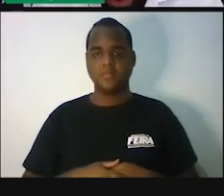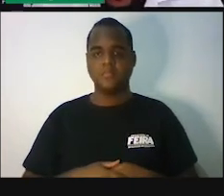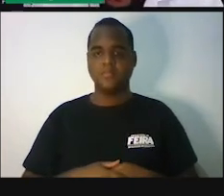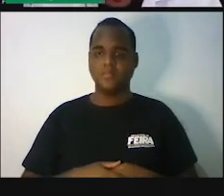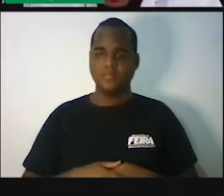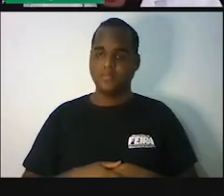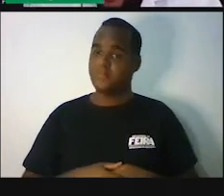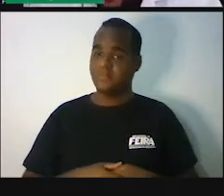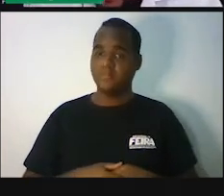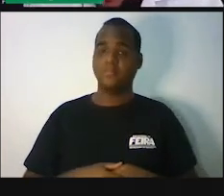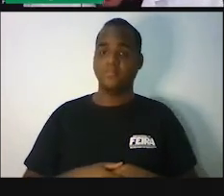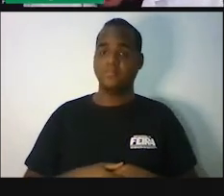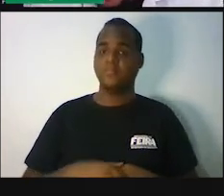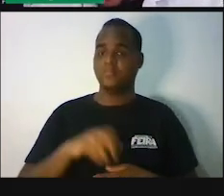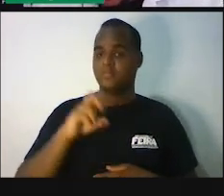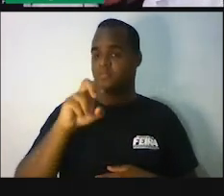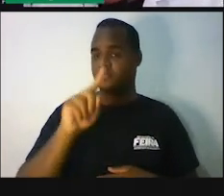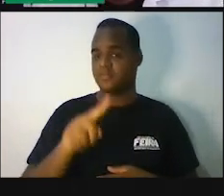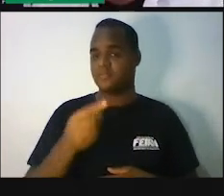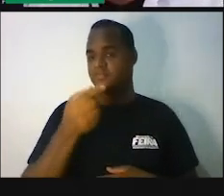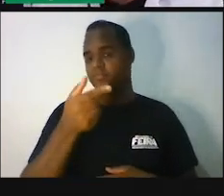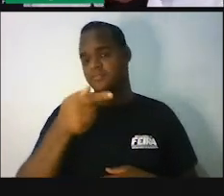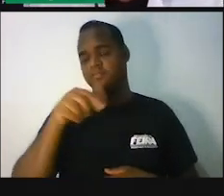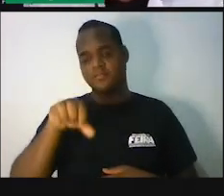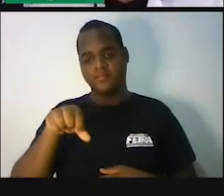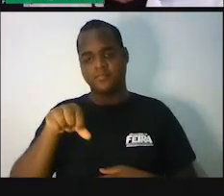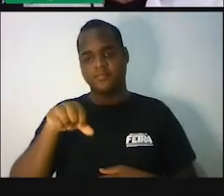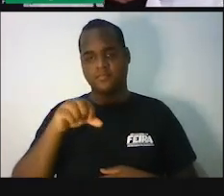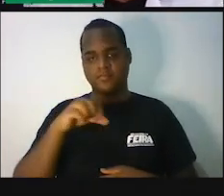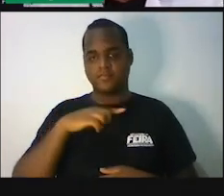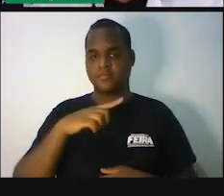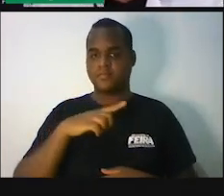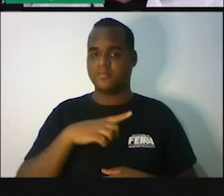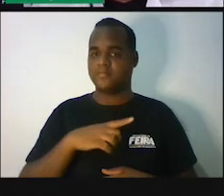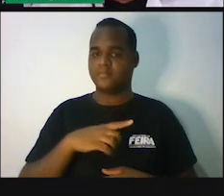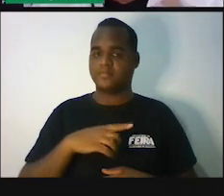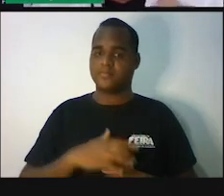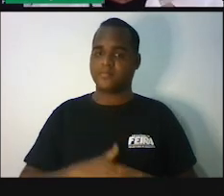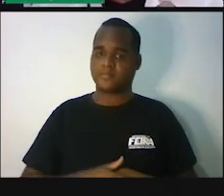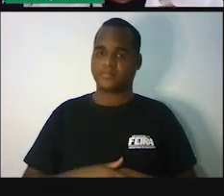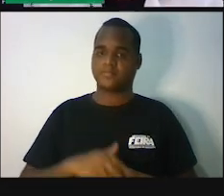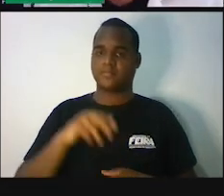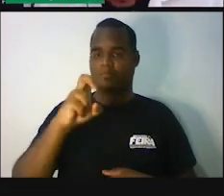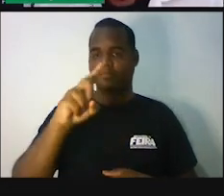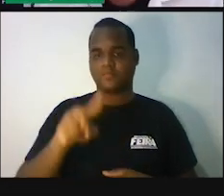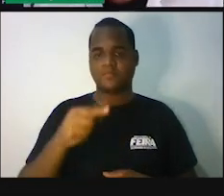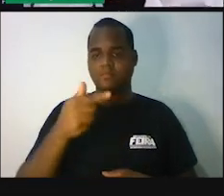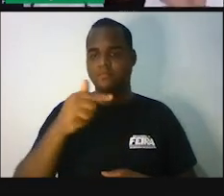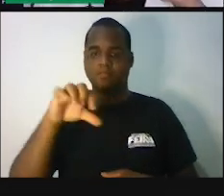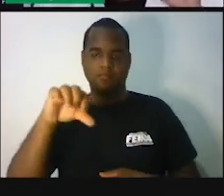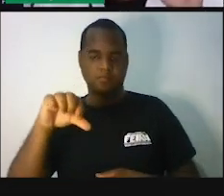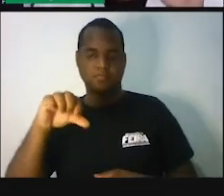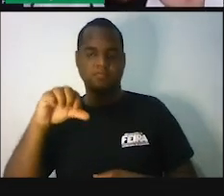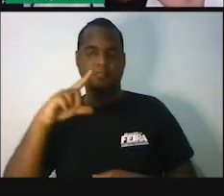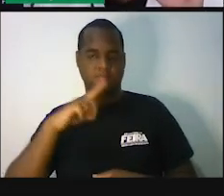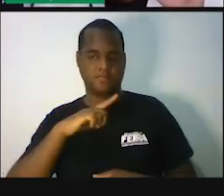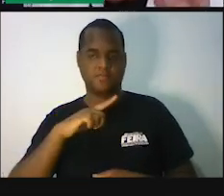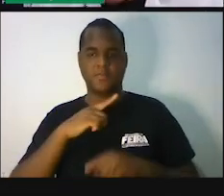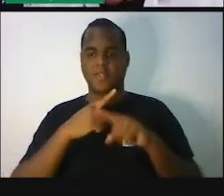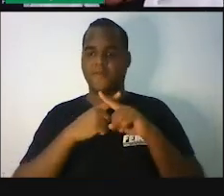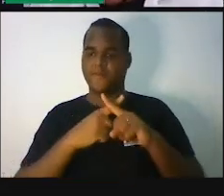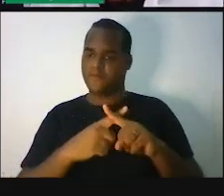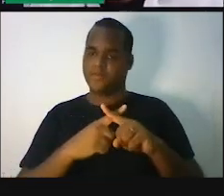claro, professor, R$ 5,79. Por quê? R$ 5,79